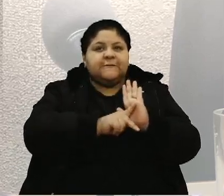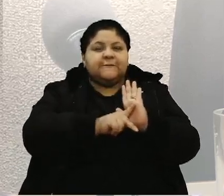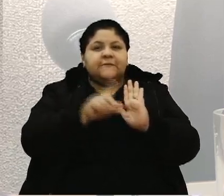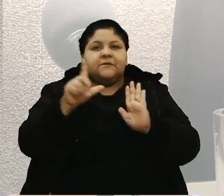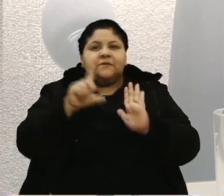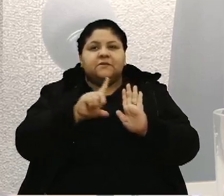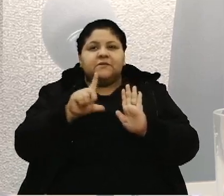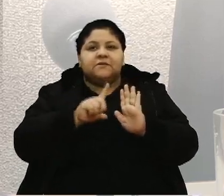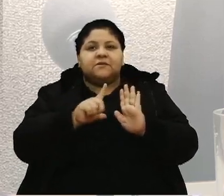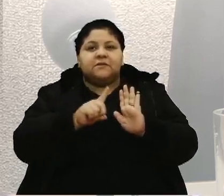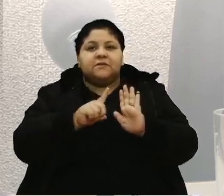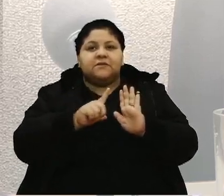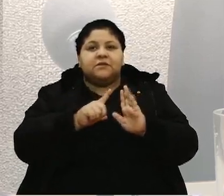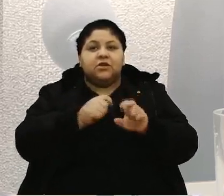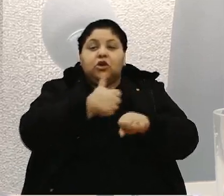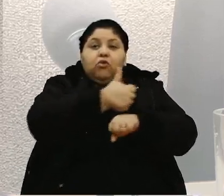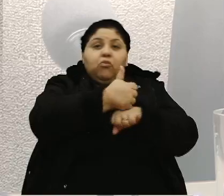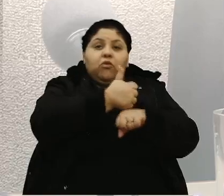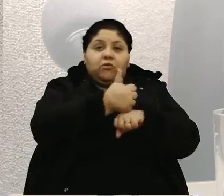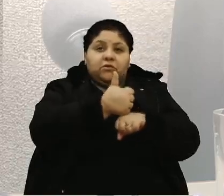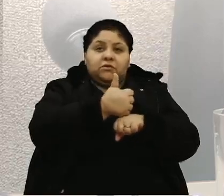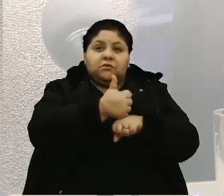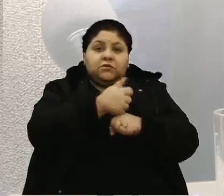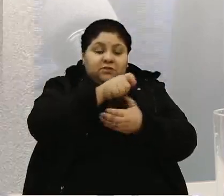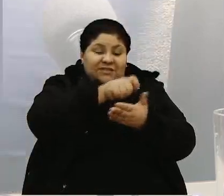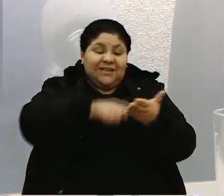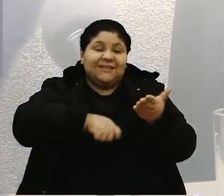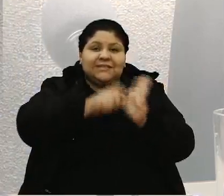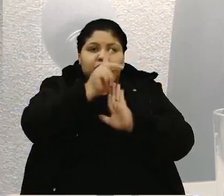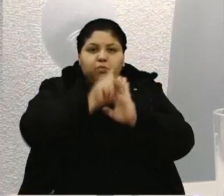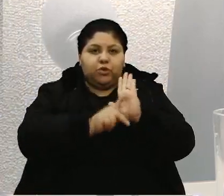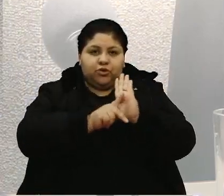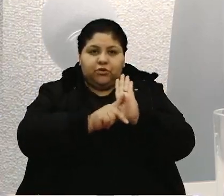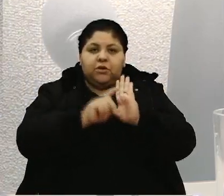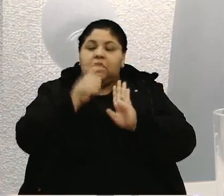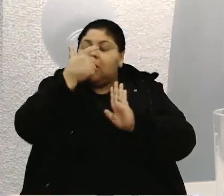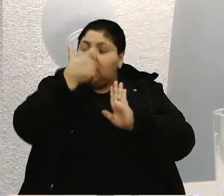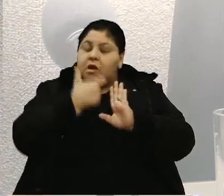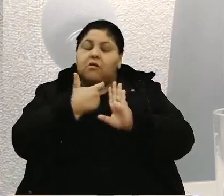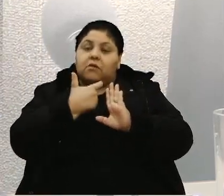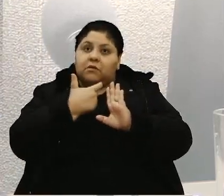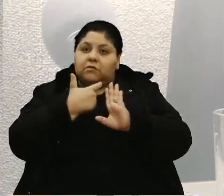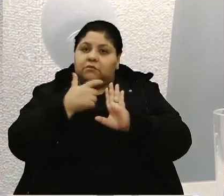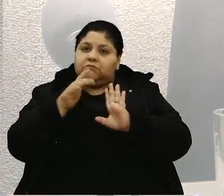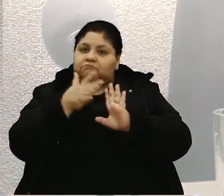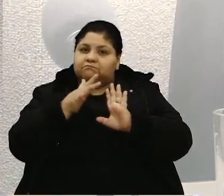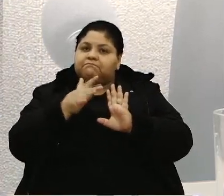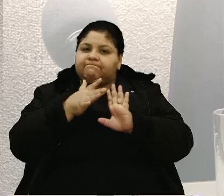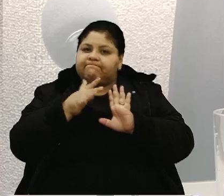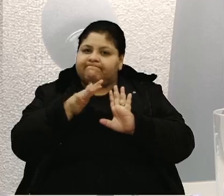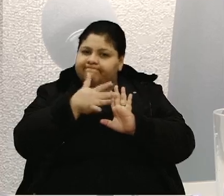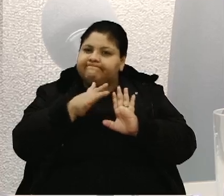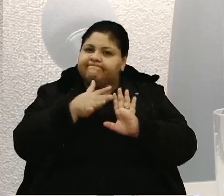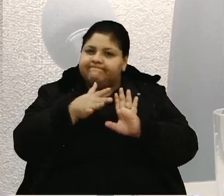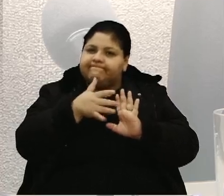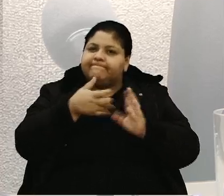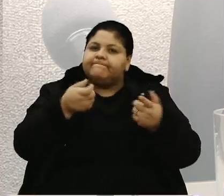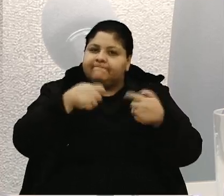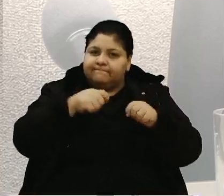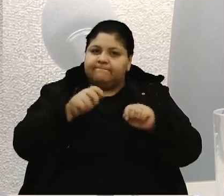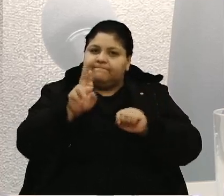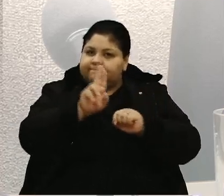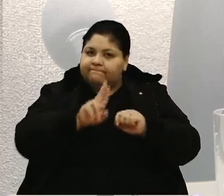um técnico que assine esses projetos. Eu acho que seria algo desse tipo que poderia ser